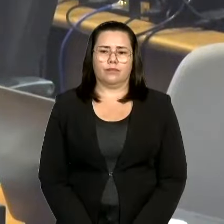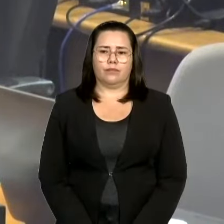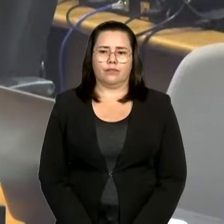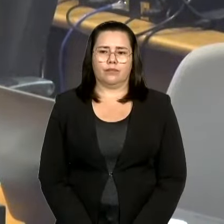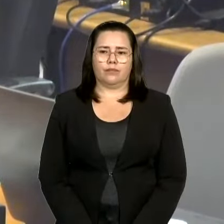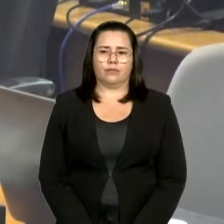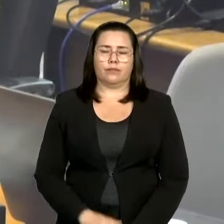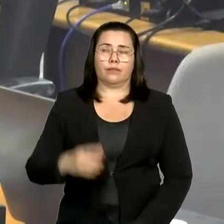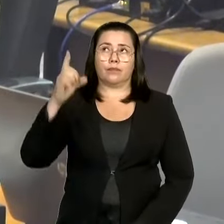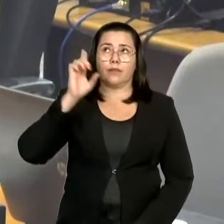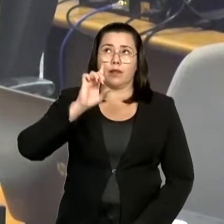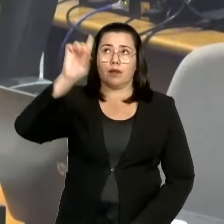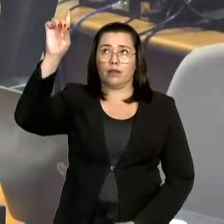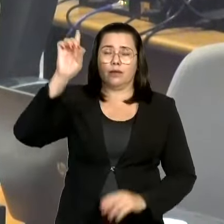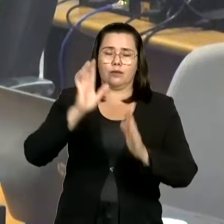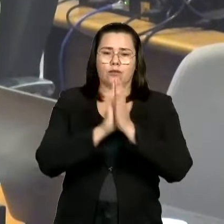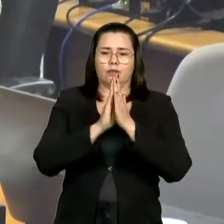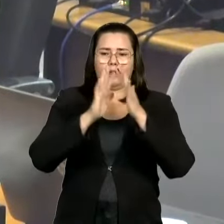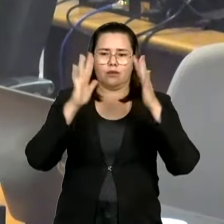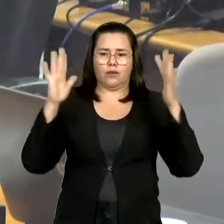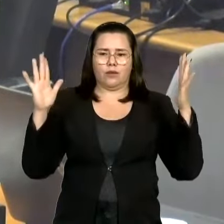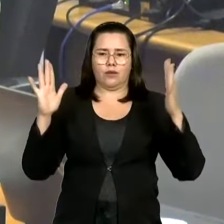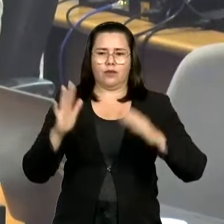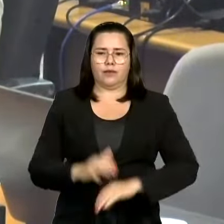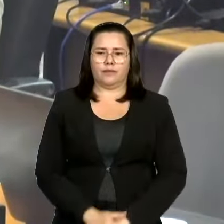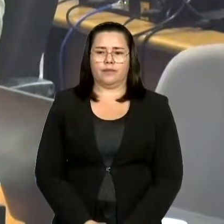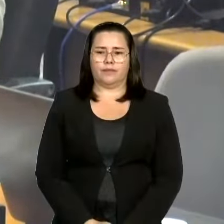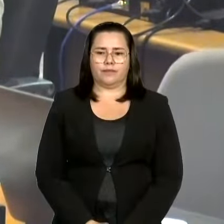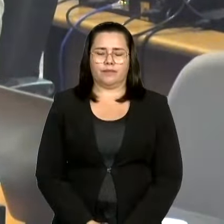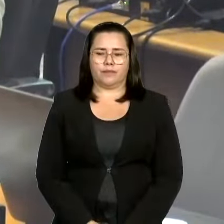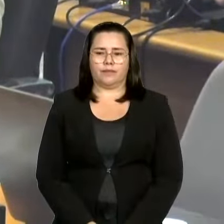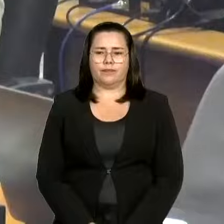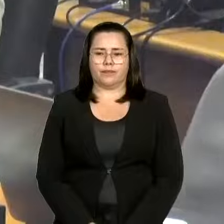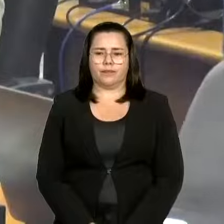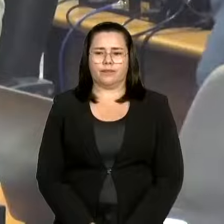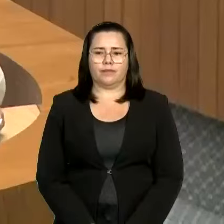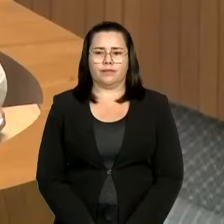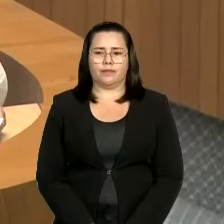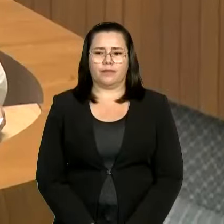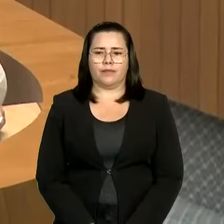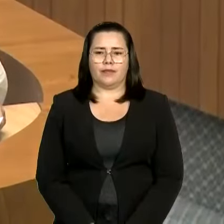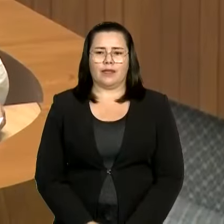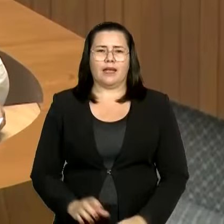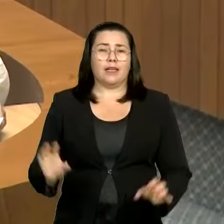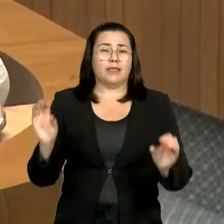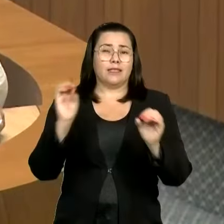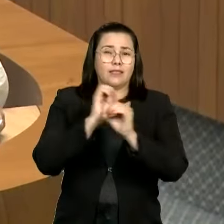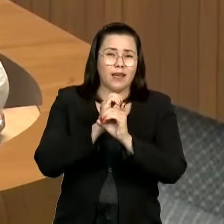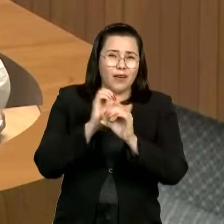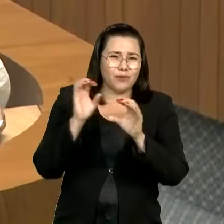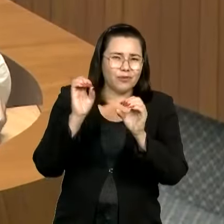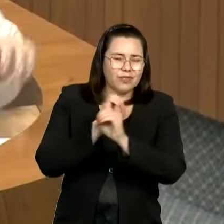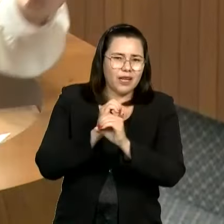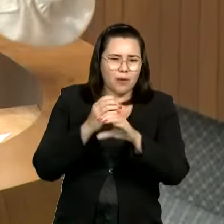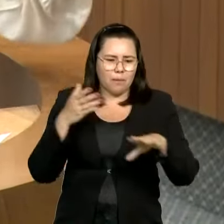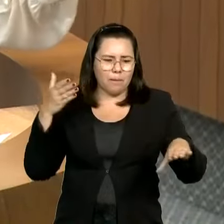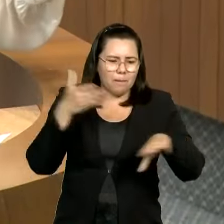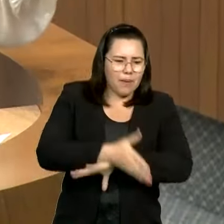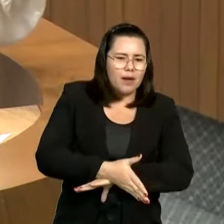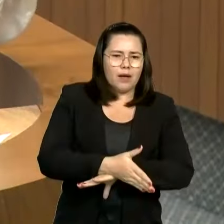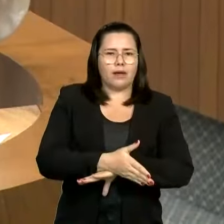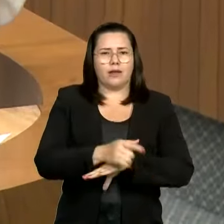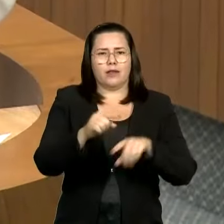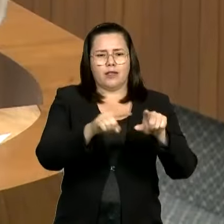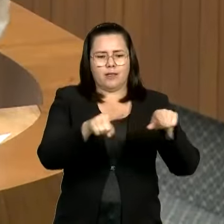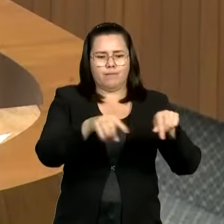a Deus seja Glória zero zero invasão de terra ontem as